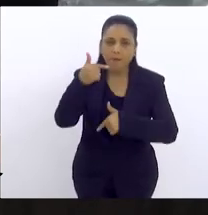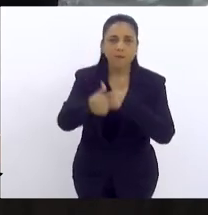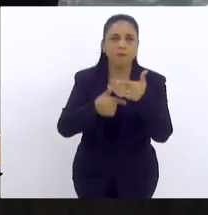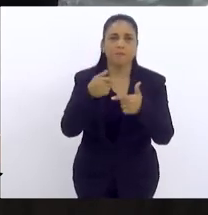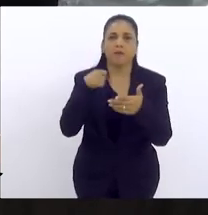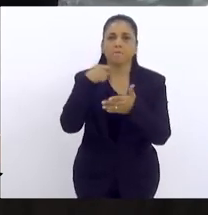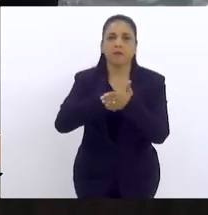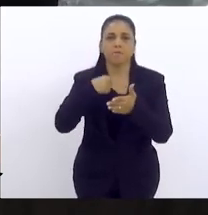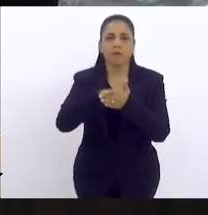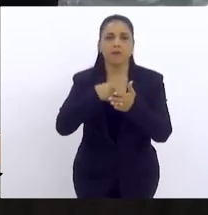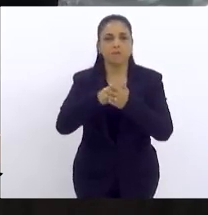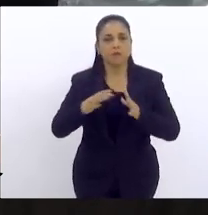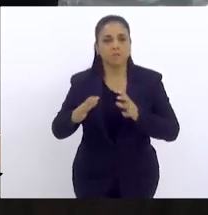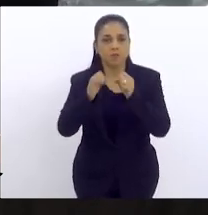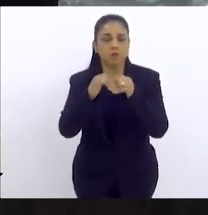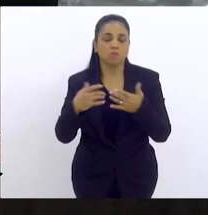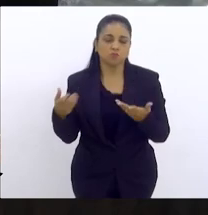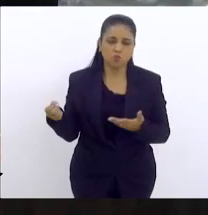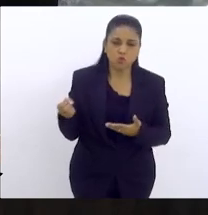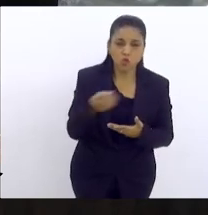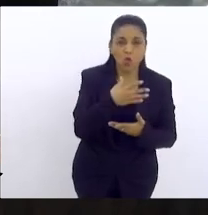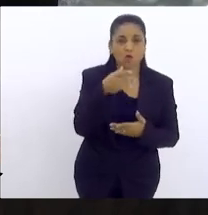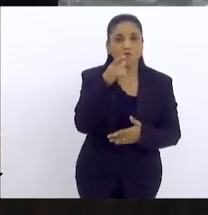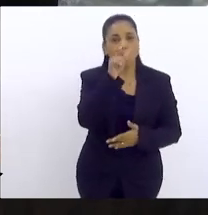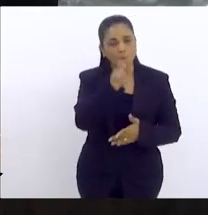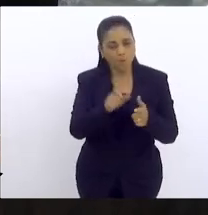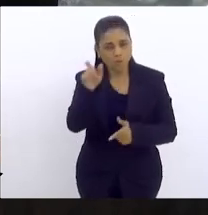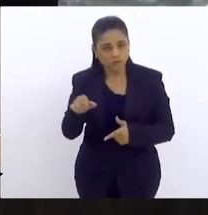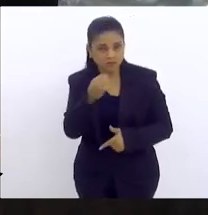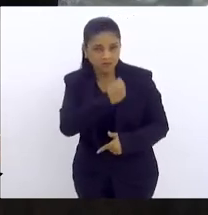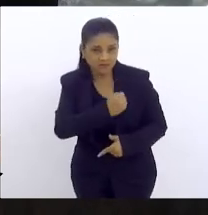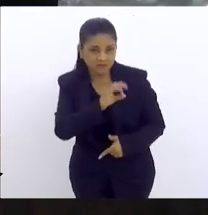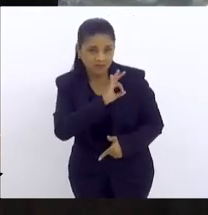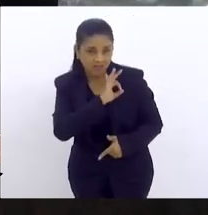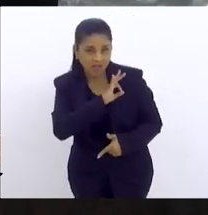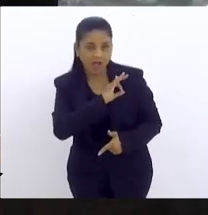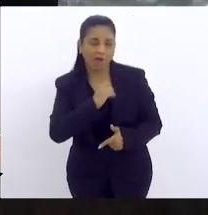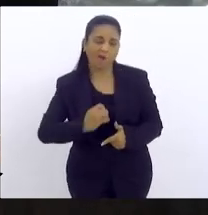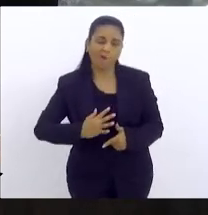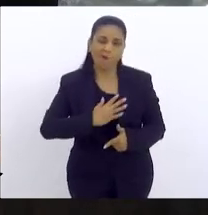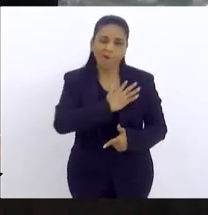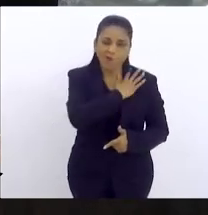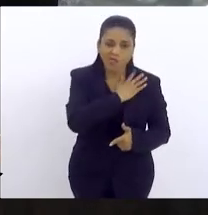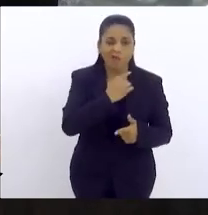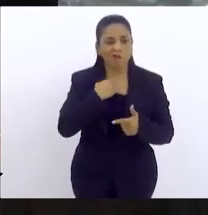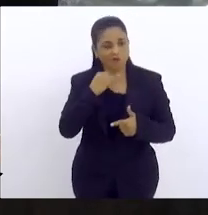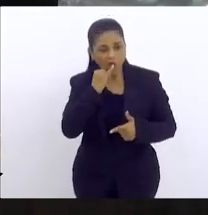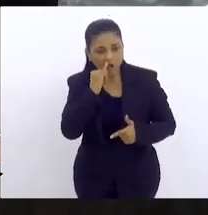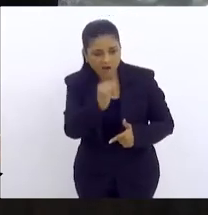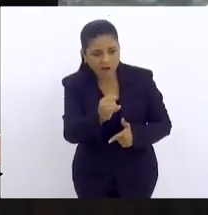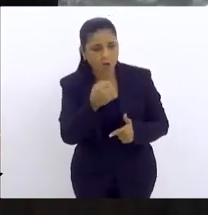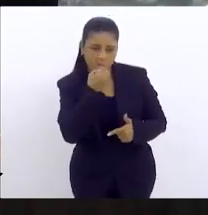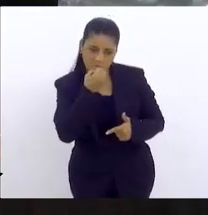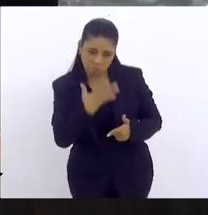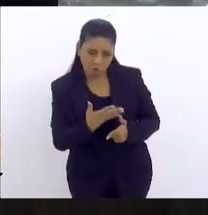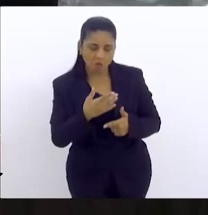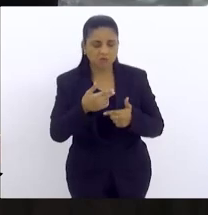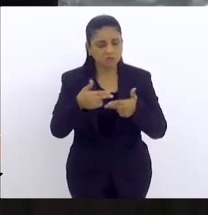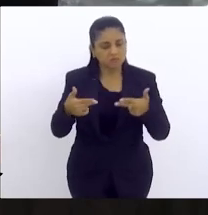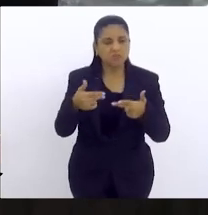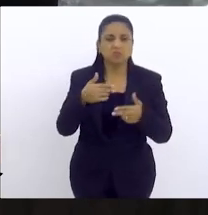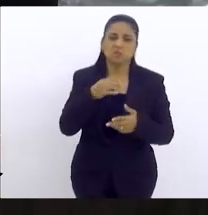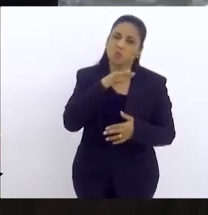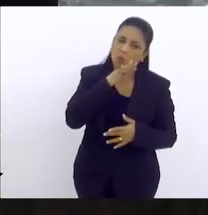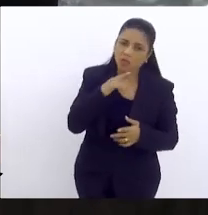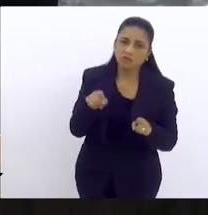antigo Se alguém for falar alguma coisa do coronel eu vou lá falar pô isso aqui tá ruim poxa aqui tá bom E pediu aos senhores